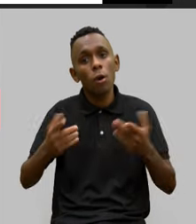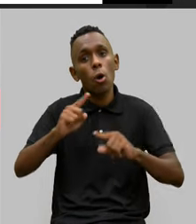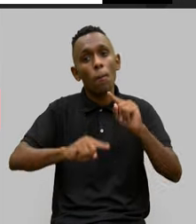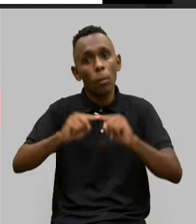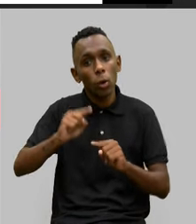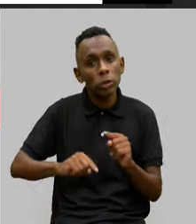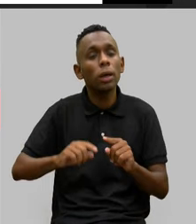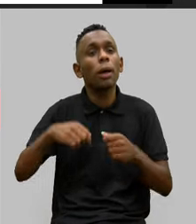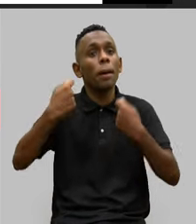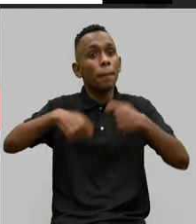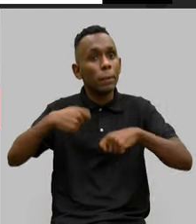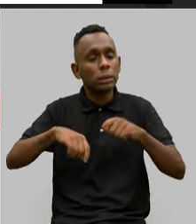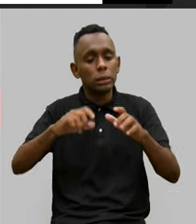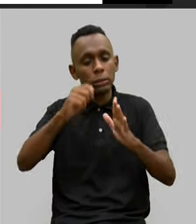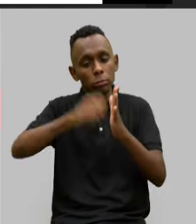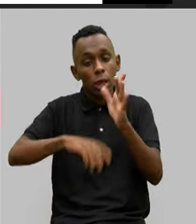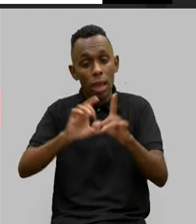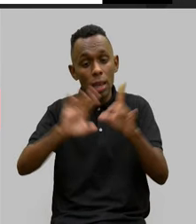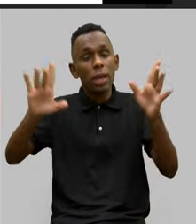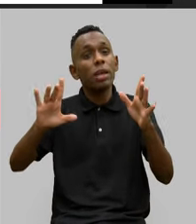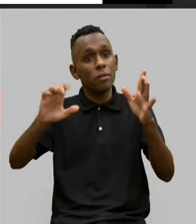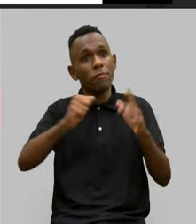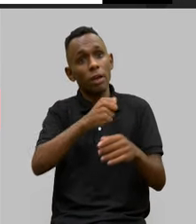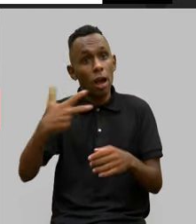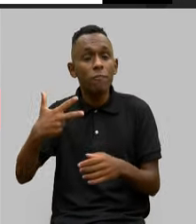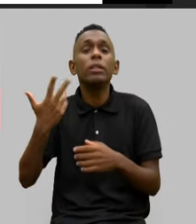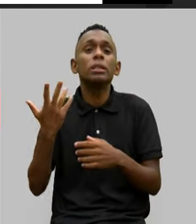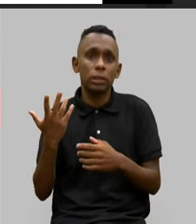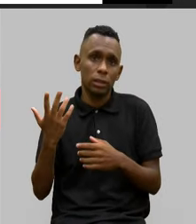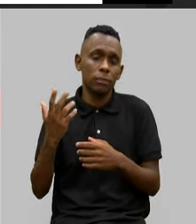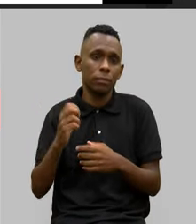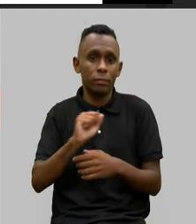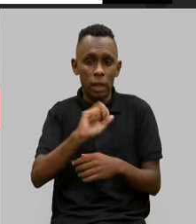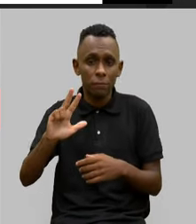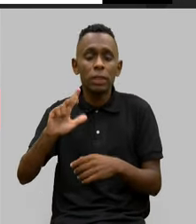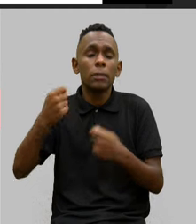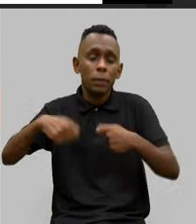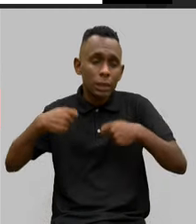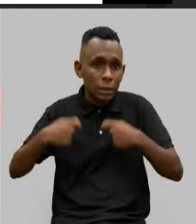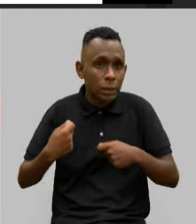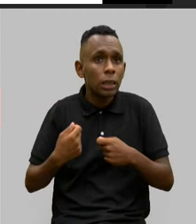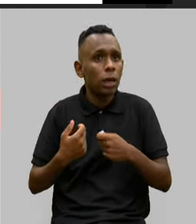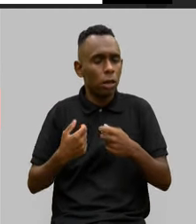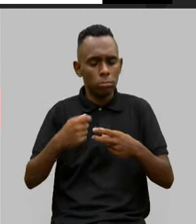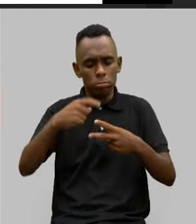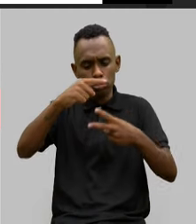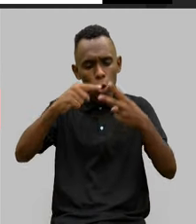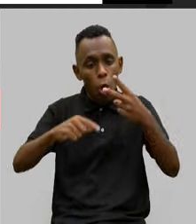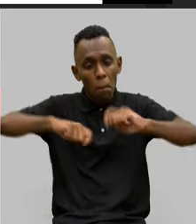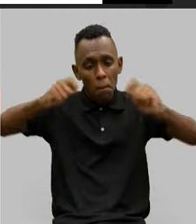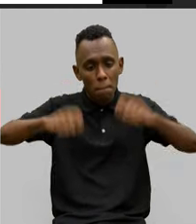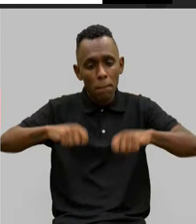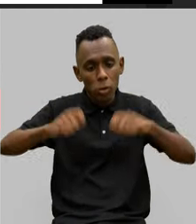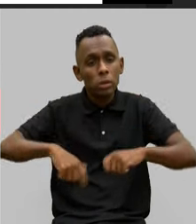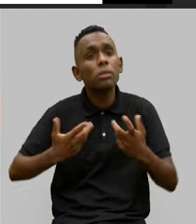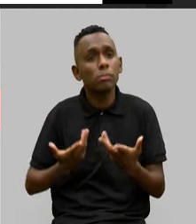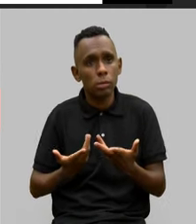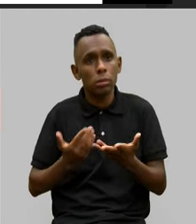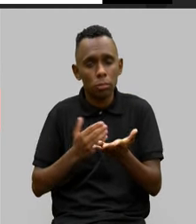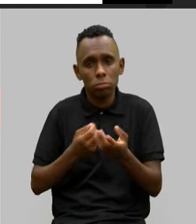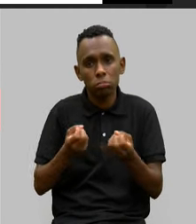desde que tenha autorização sanitária porque nós temos esses dois níveis eh de de de de de possibilidade de de